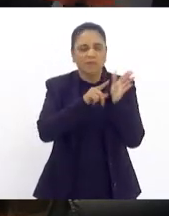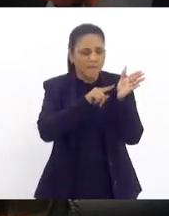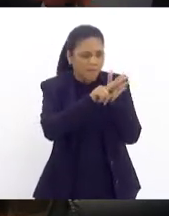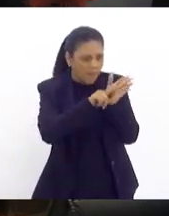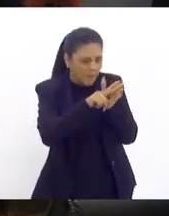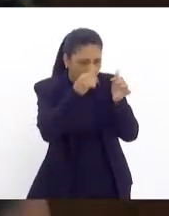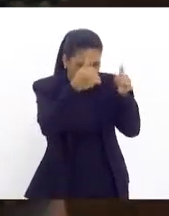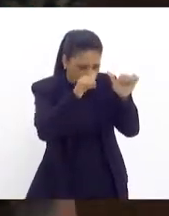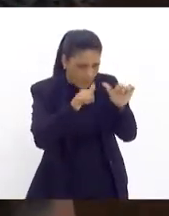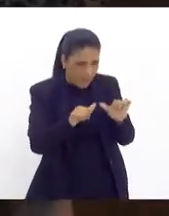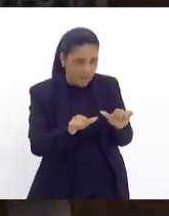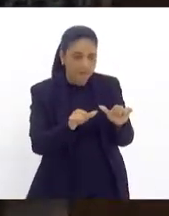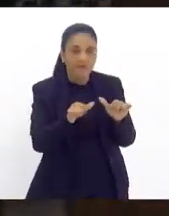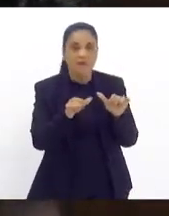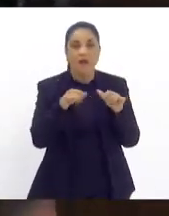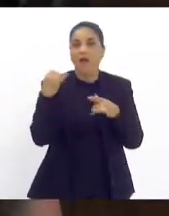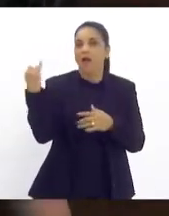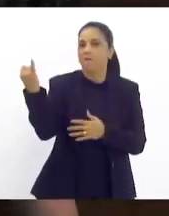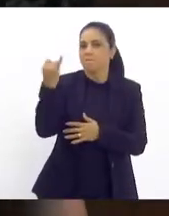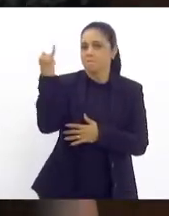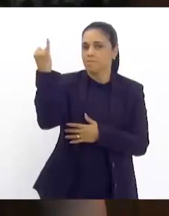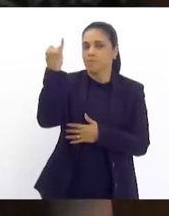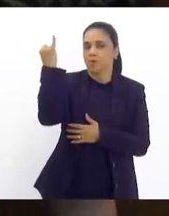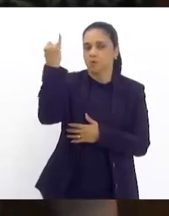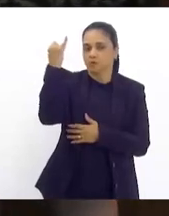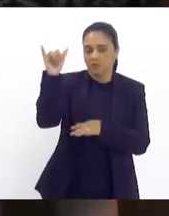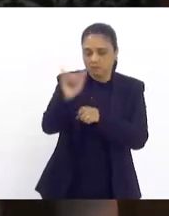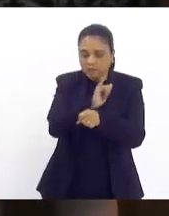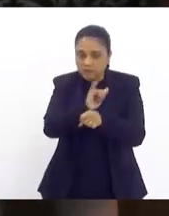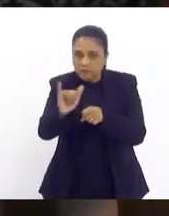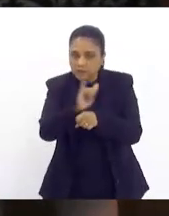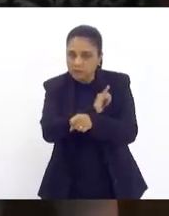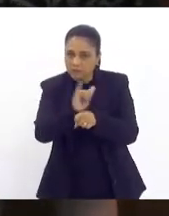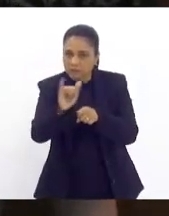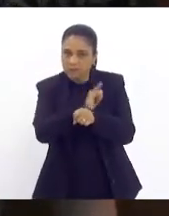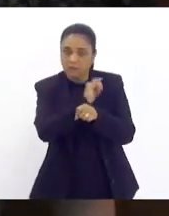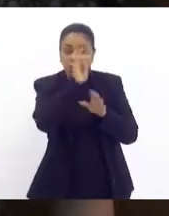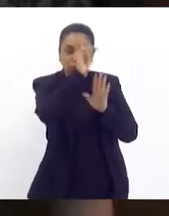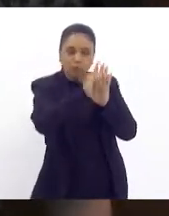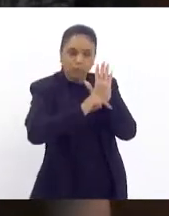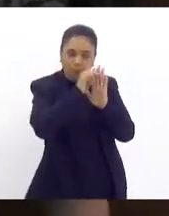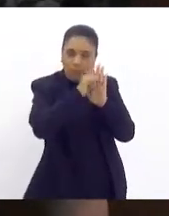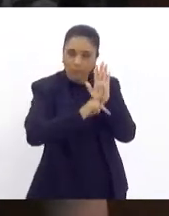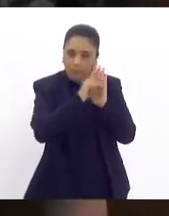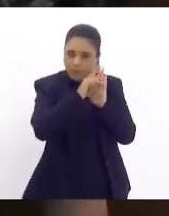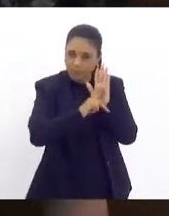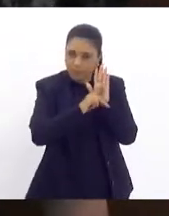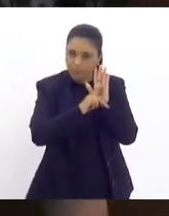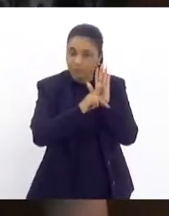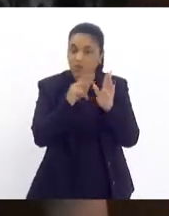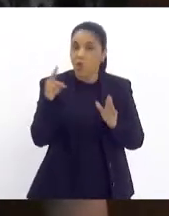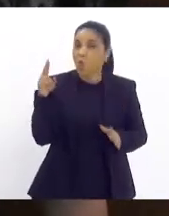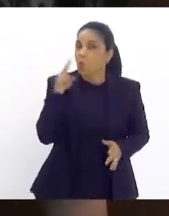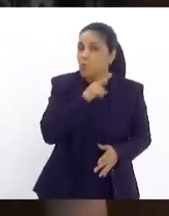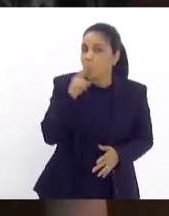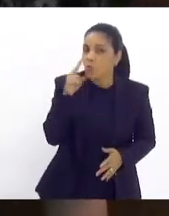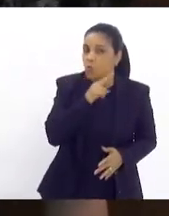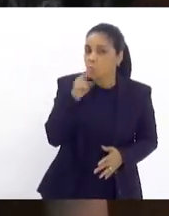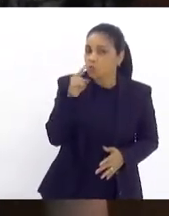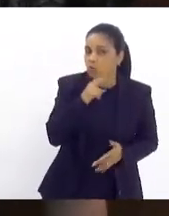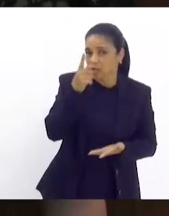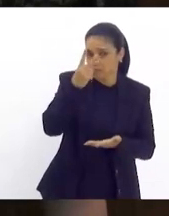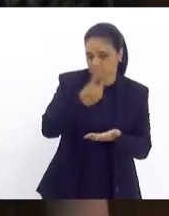a importância estratégica desse projeto e a urgência do